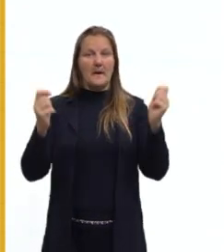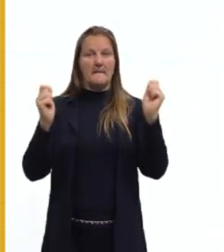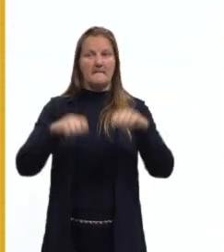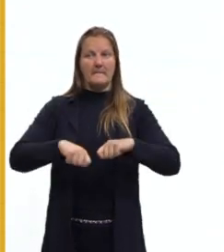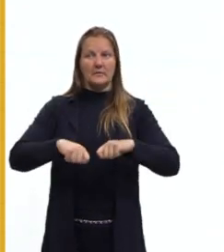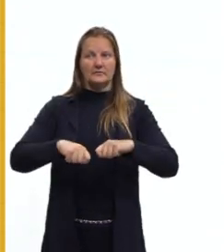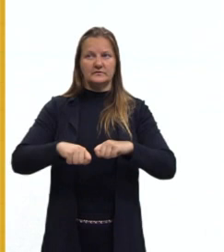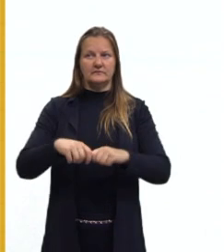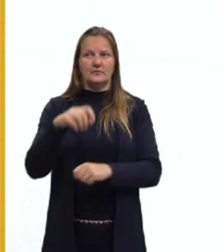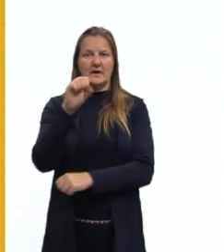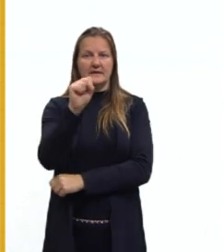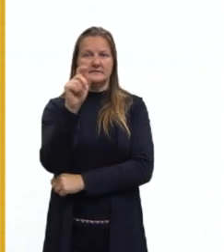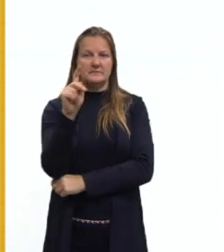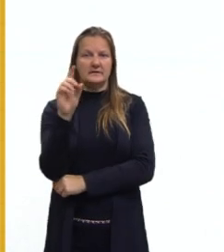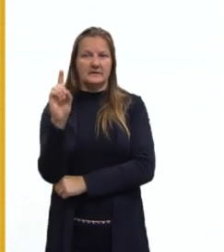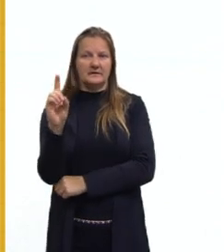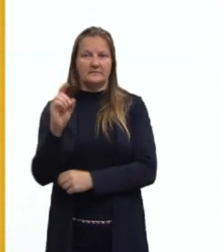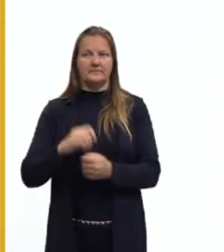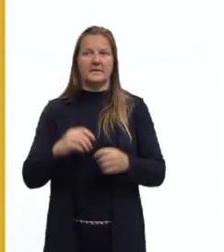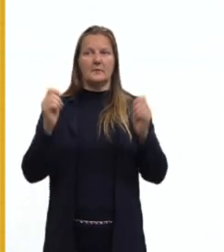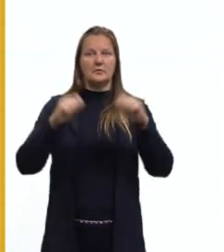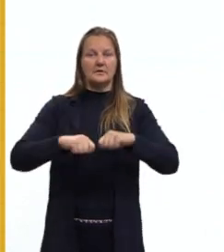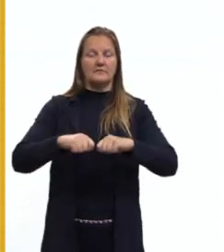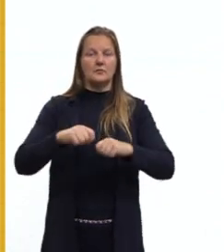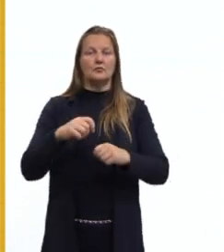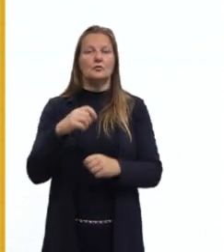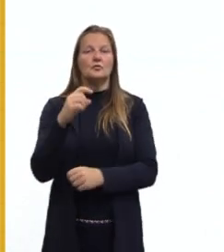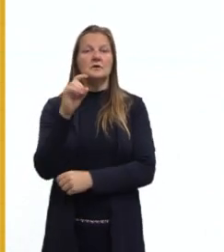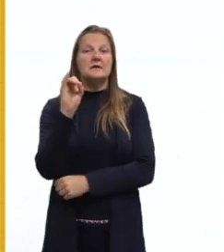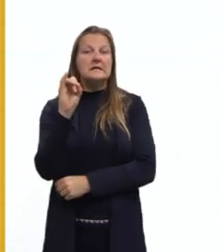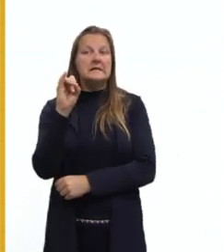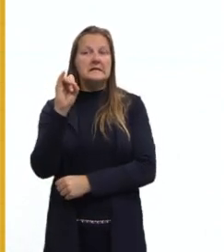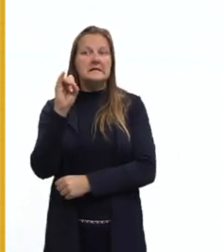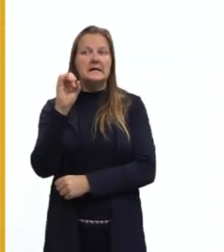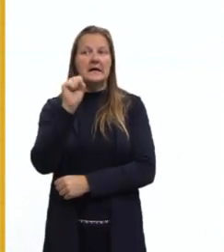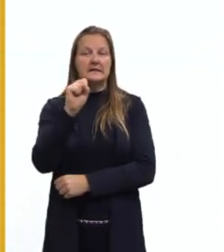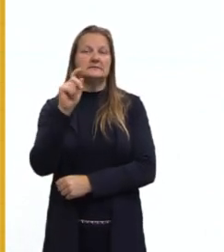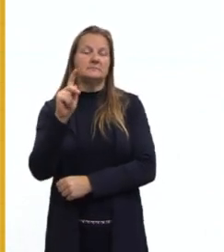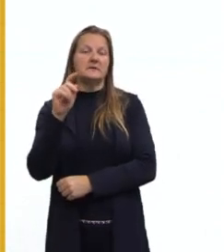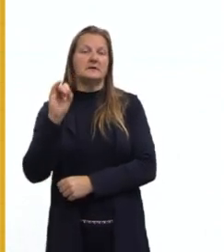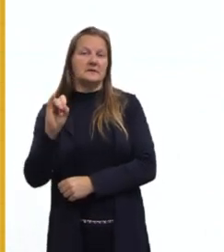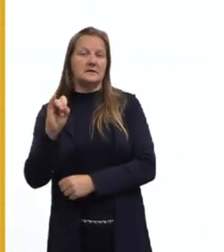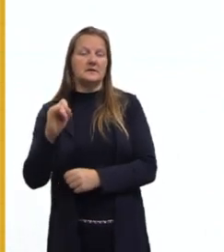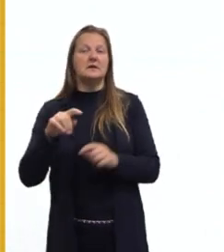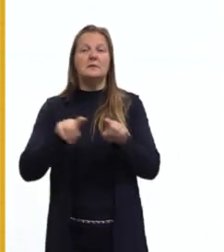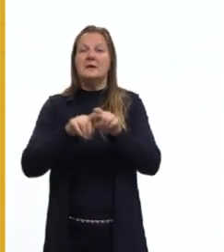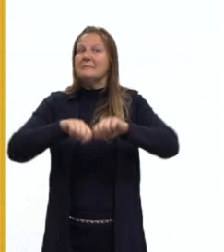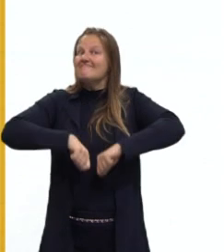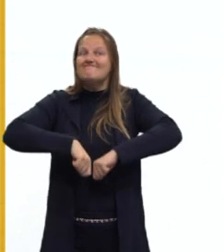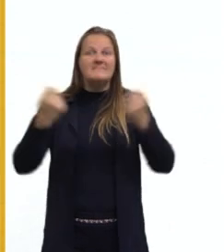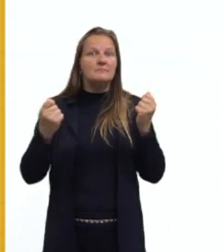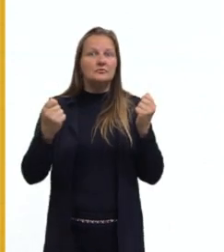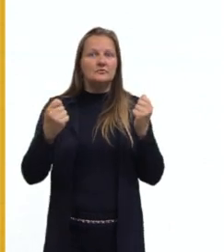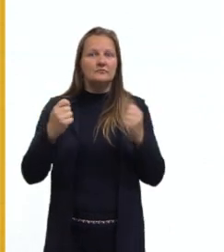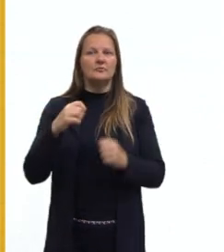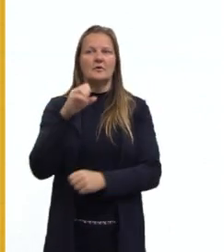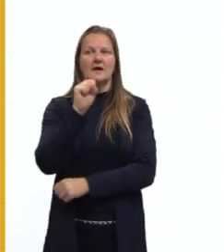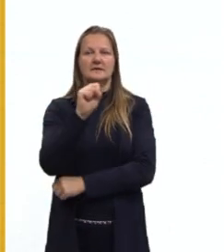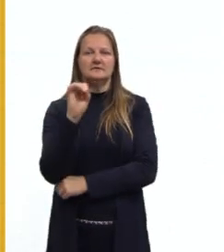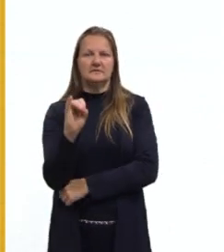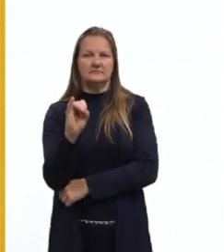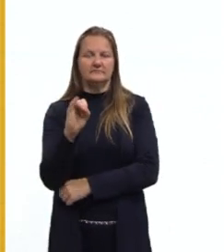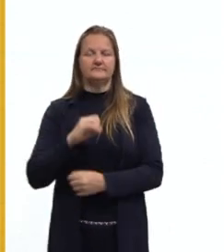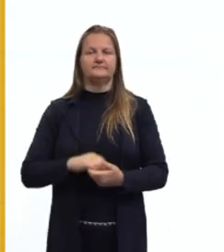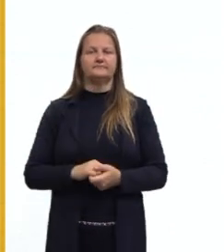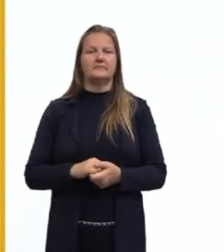determinado o possível indeterminado e o impossível nós vamos abordar então cada uma